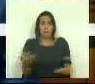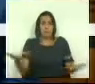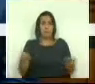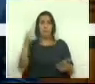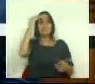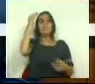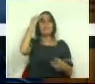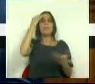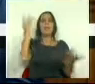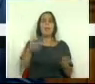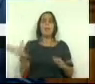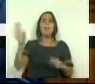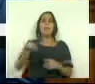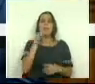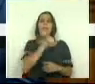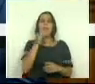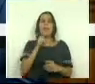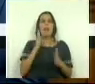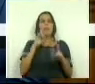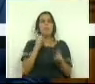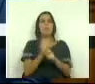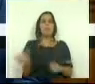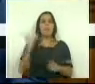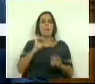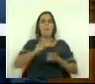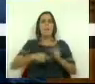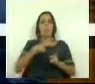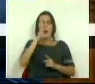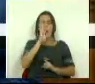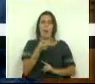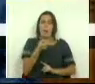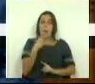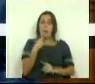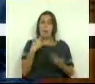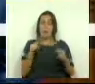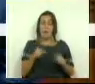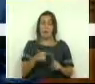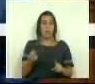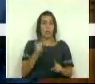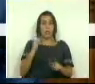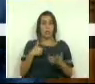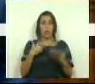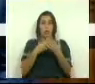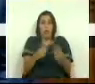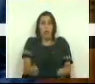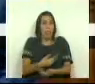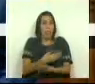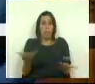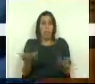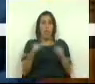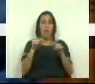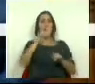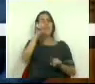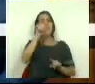é saber quantos mais sacrifícios ainda são necessários para o Governo perceber que assim não vamos a lado nenhum. A questão